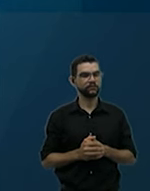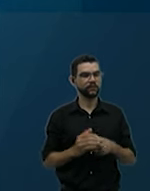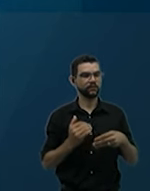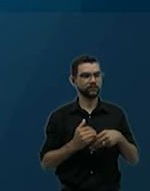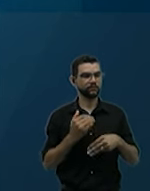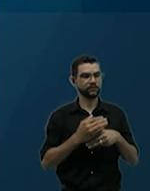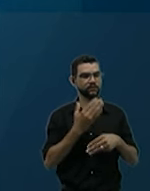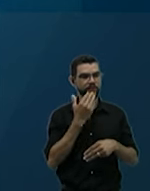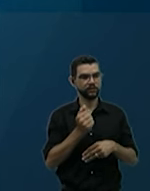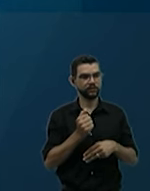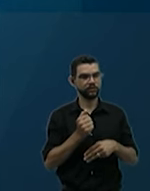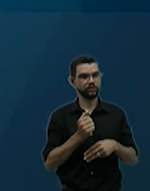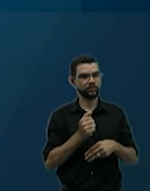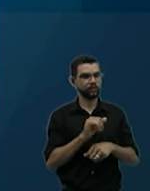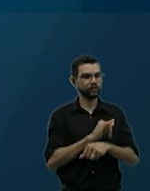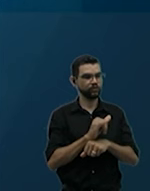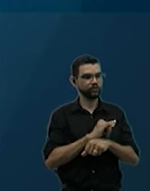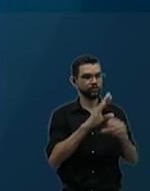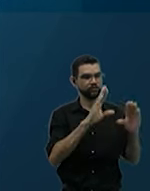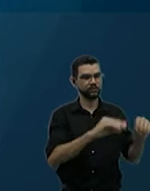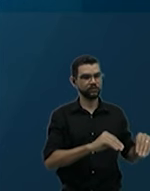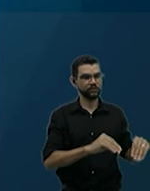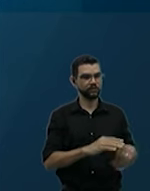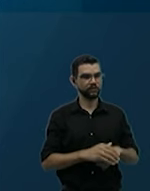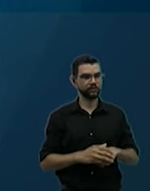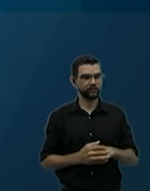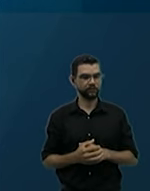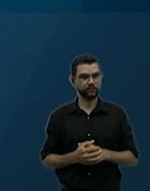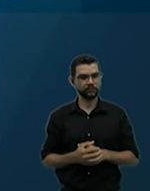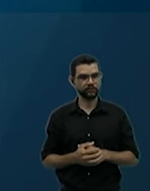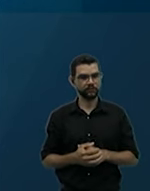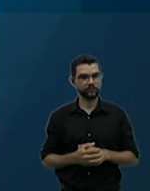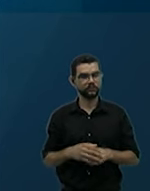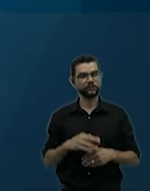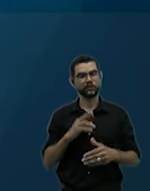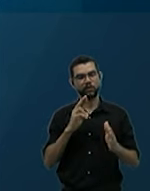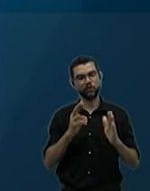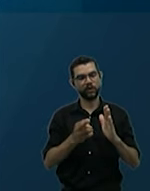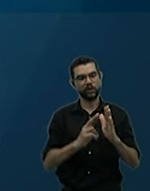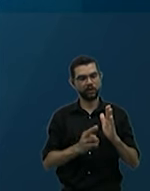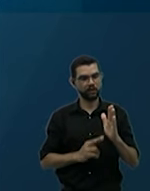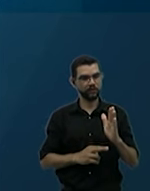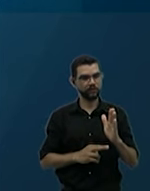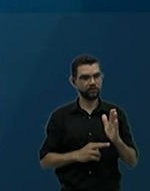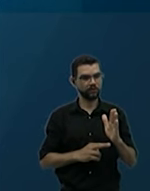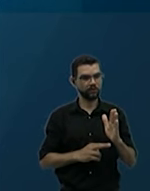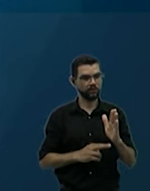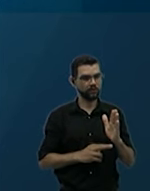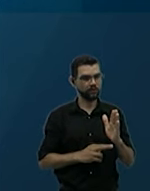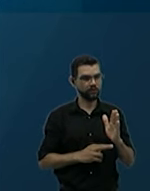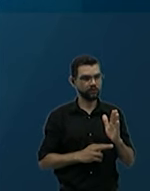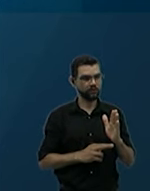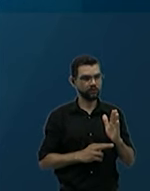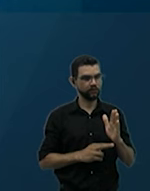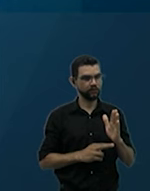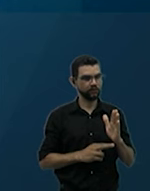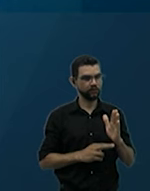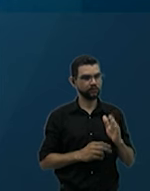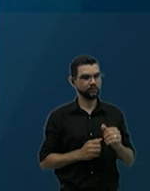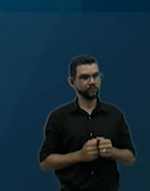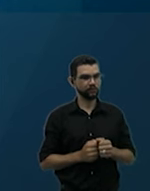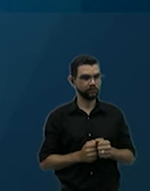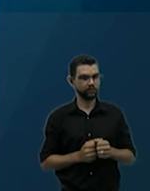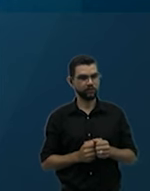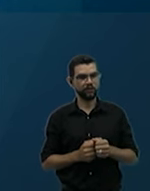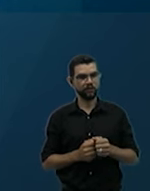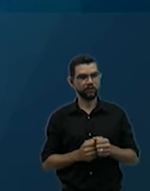Ainda está. Sim, excelência. Ok, então, muito bem. Então, sendo assim, o senhor tem o prazo máximo de 15 minutos para a sua sustentação oral, por